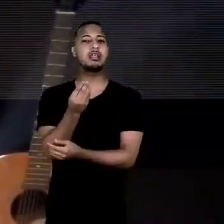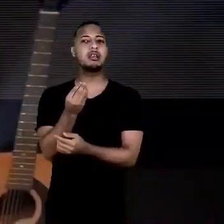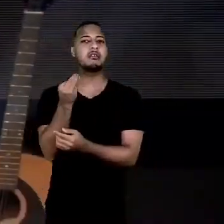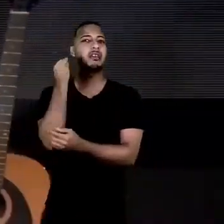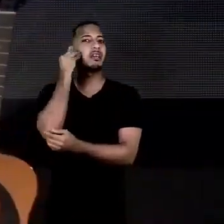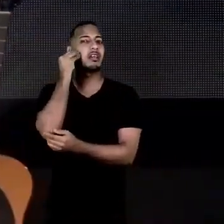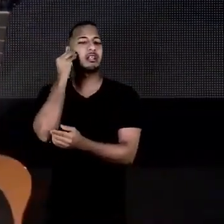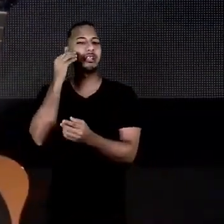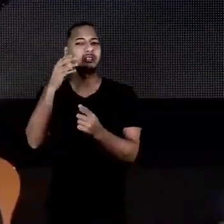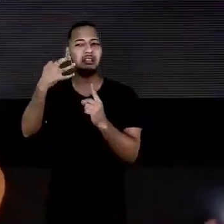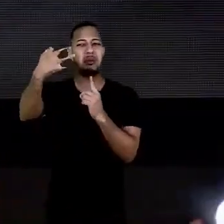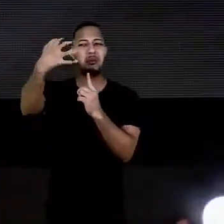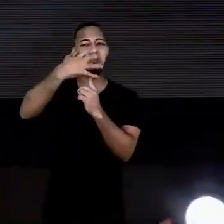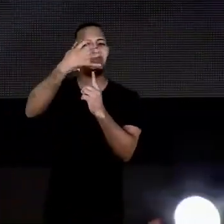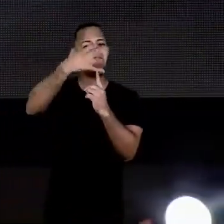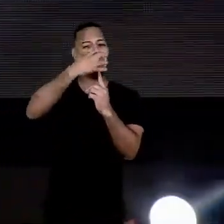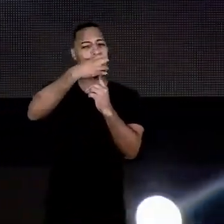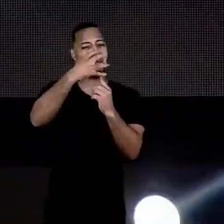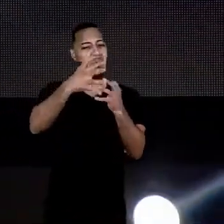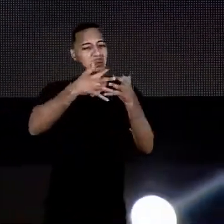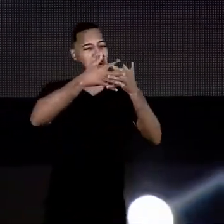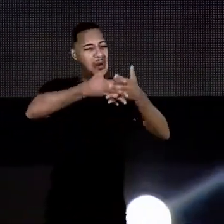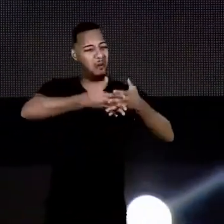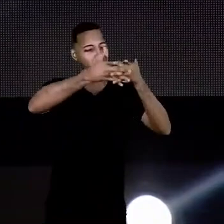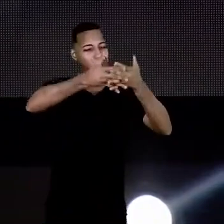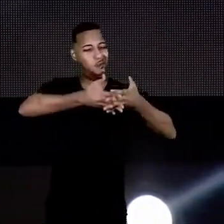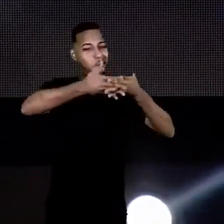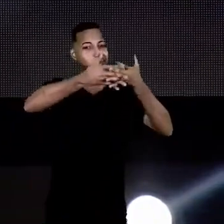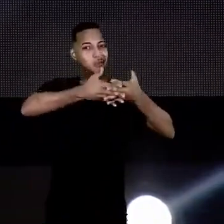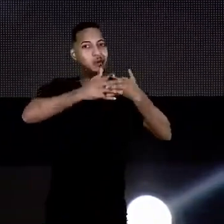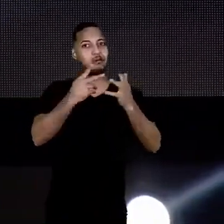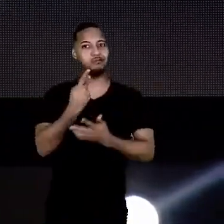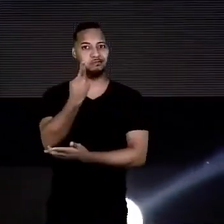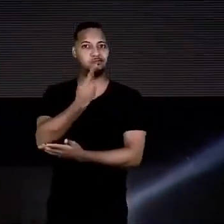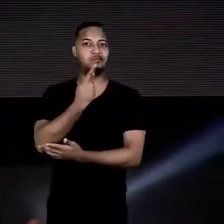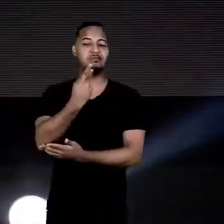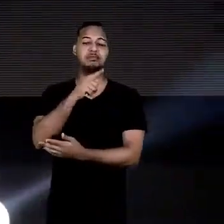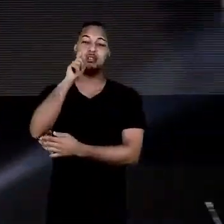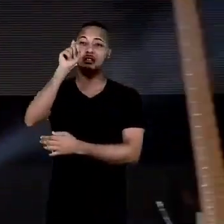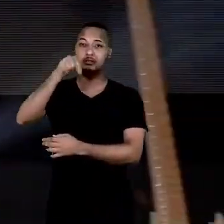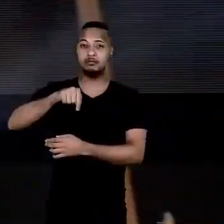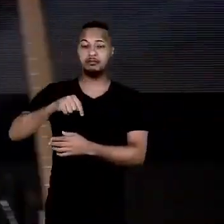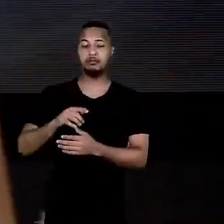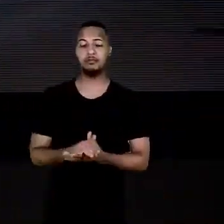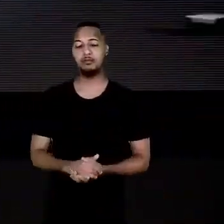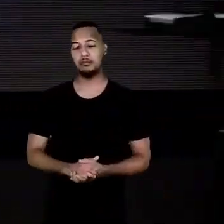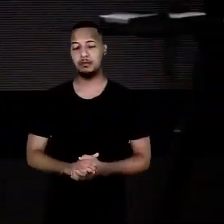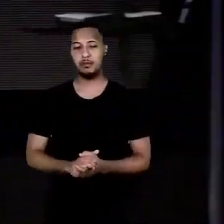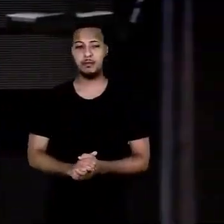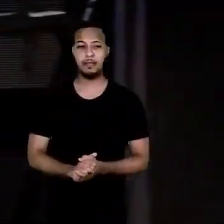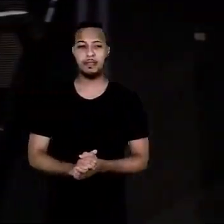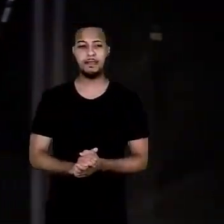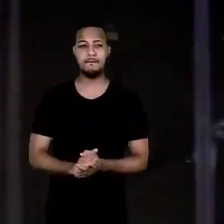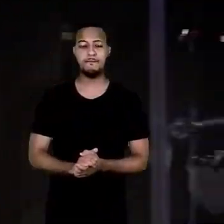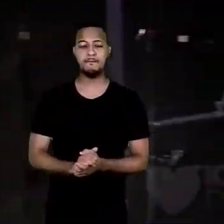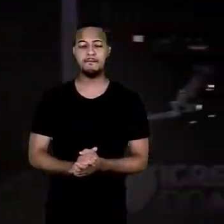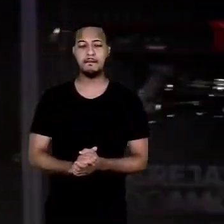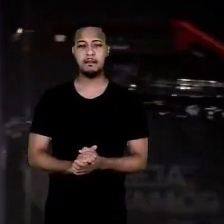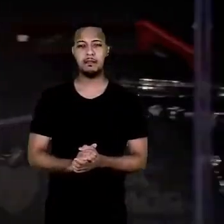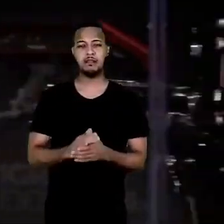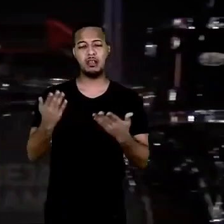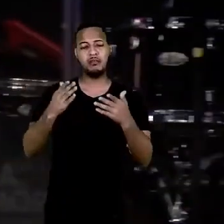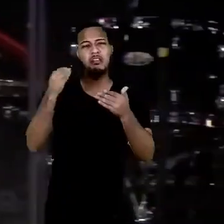justamente fazer com que a gente se perca no caminho. Sabe aquela coisa que você está tão bem? Você está na igreja, você